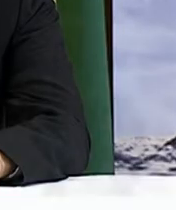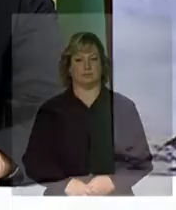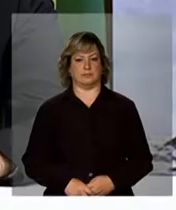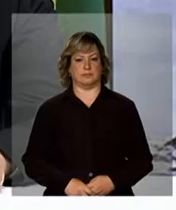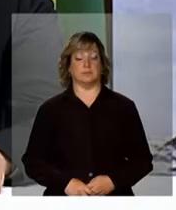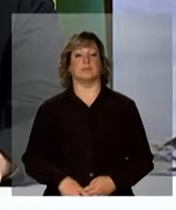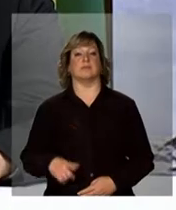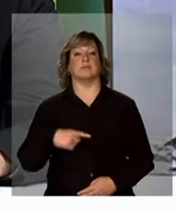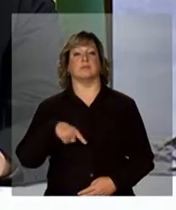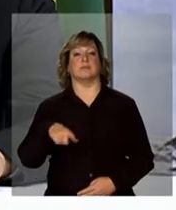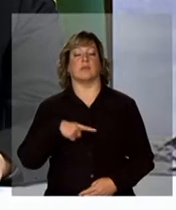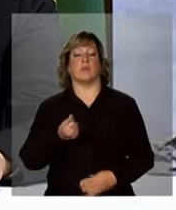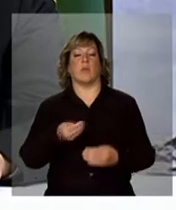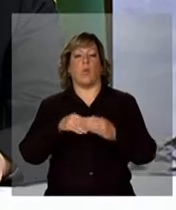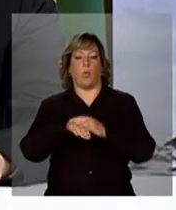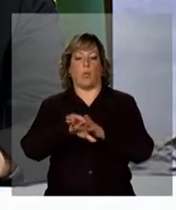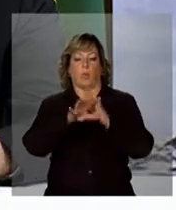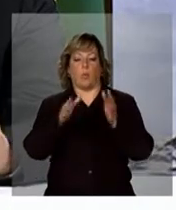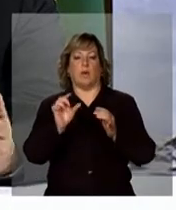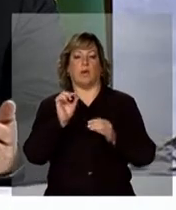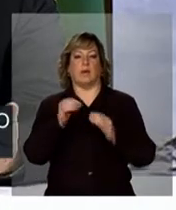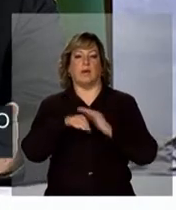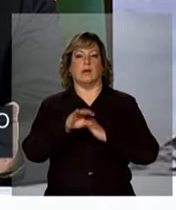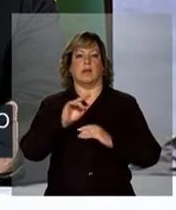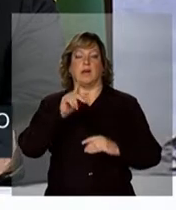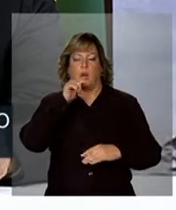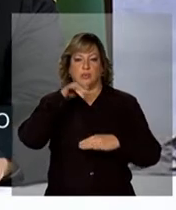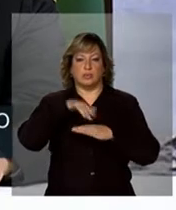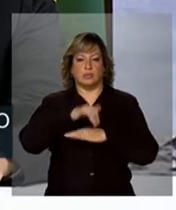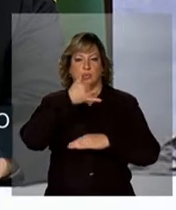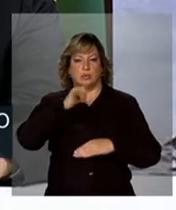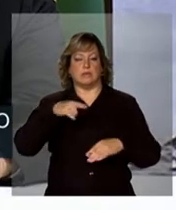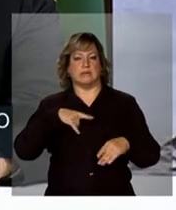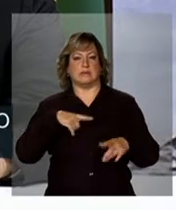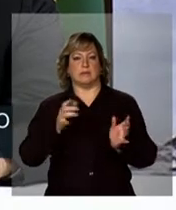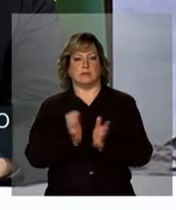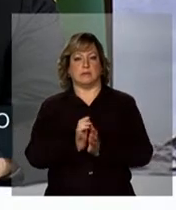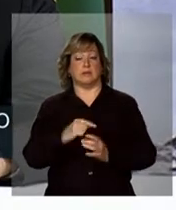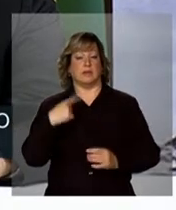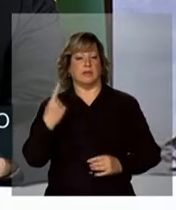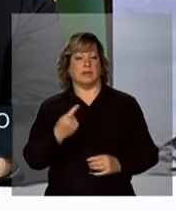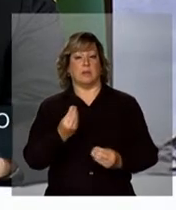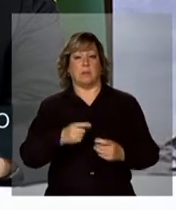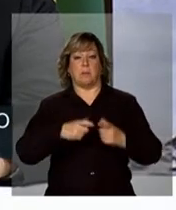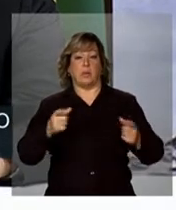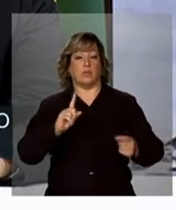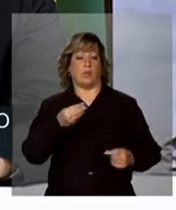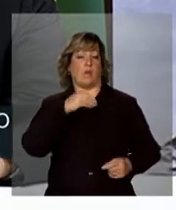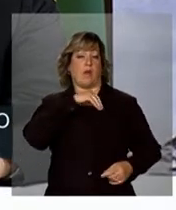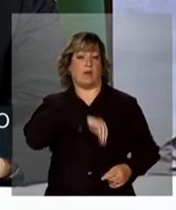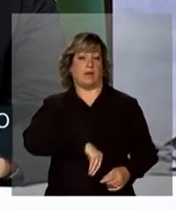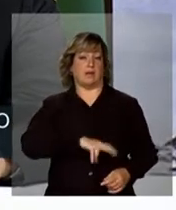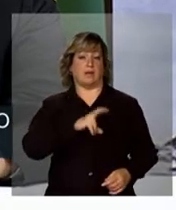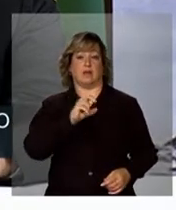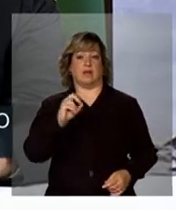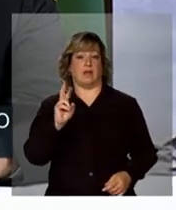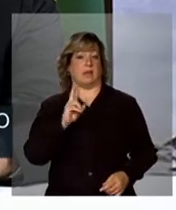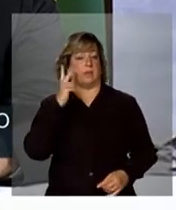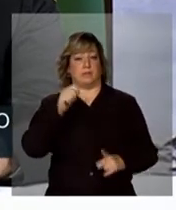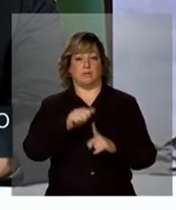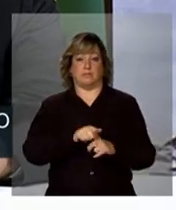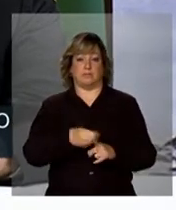açudes, de reservatórios hidrelétricas, que hoje a maioria não ganha sequer R$ 500 por mês.